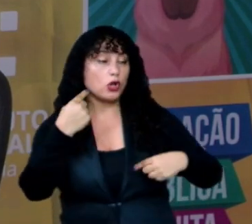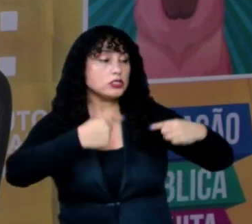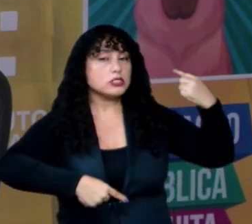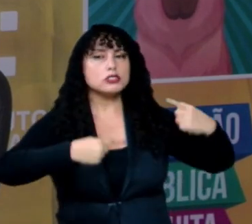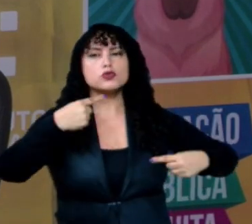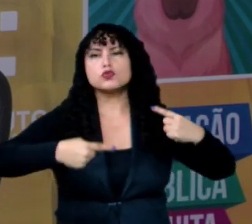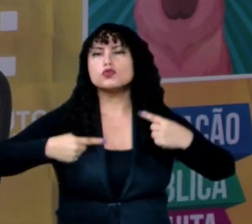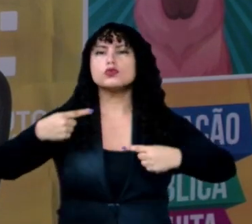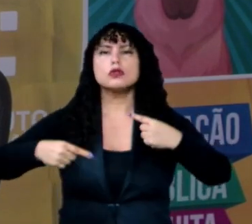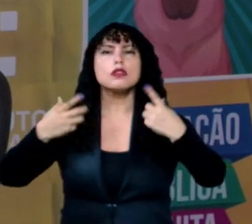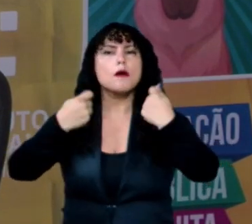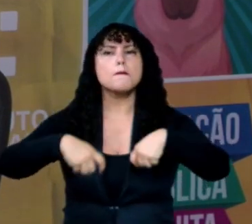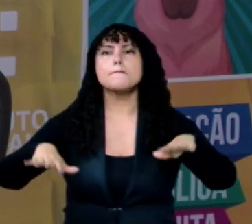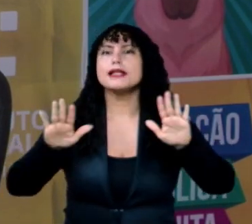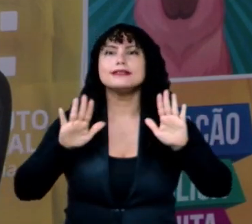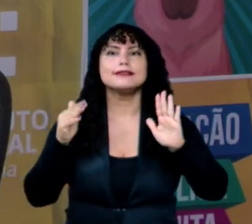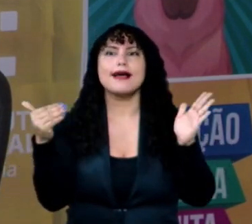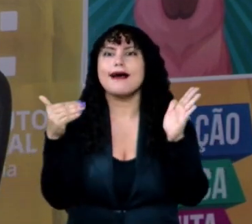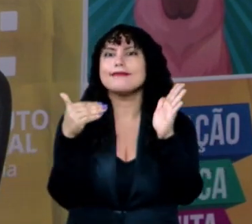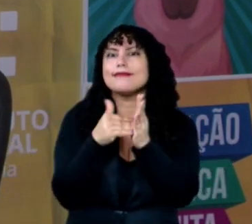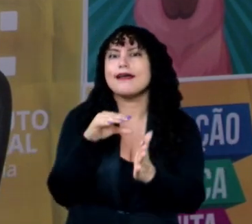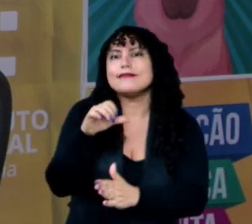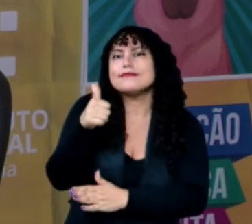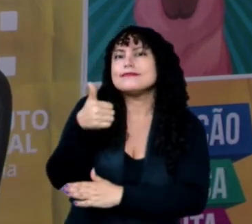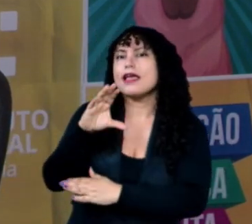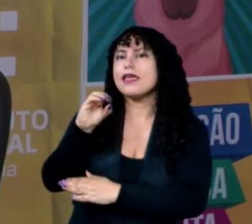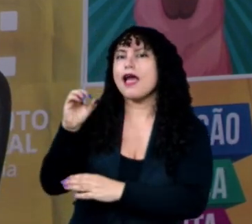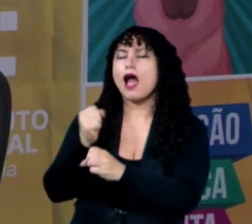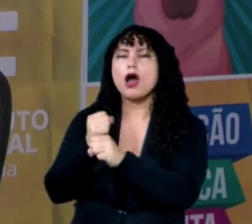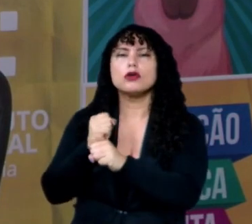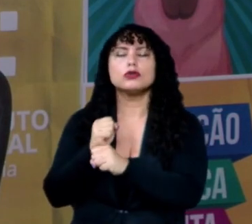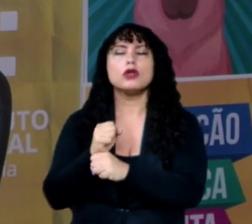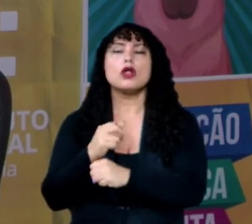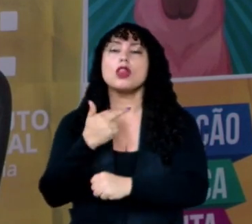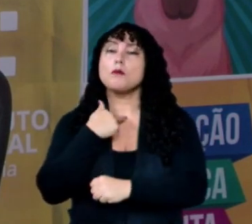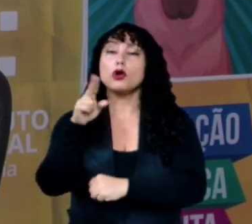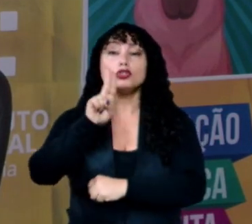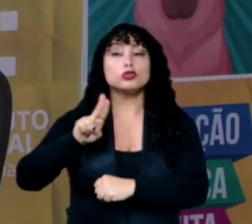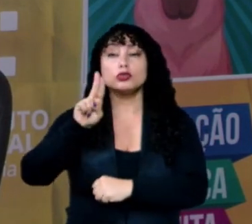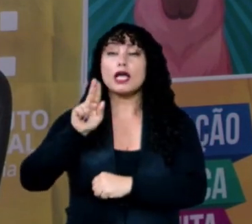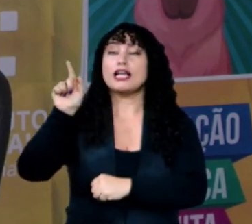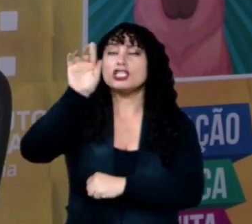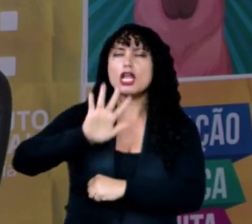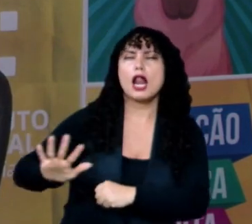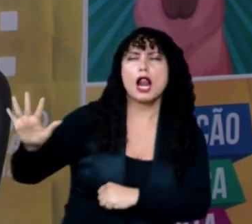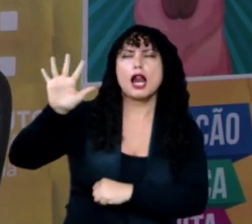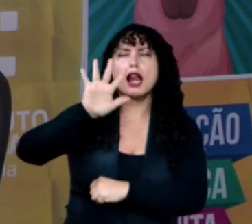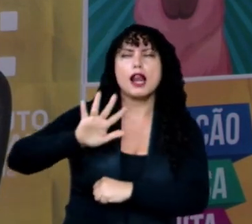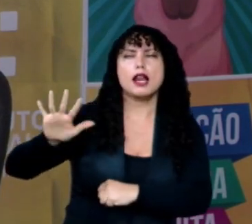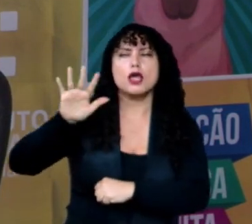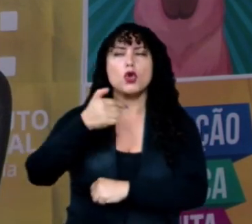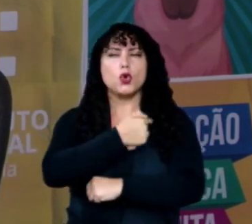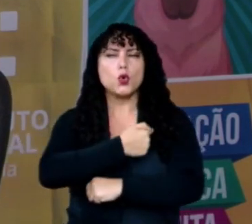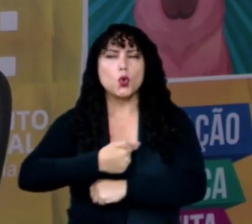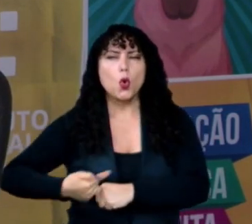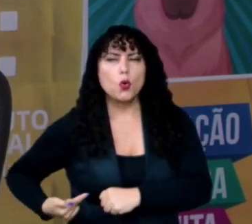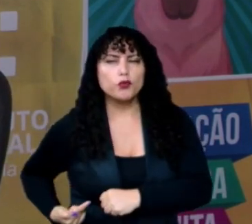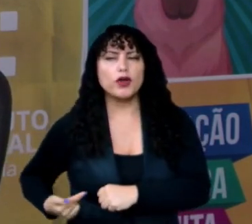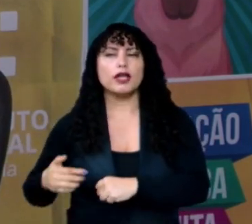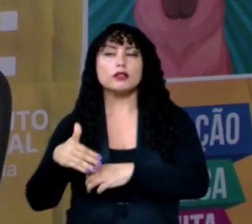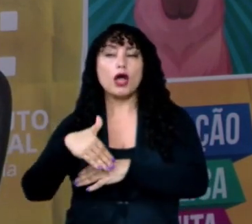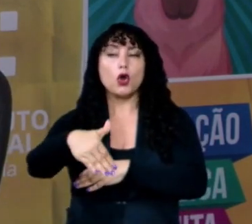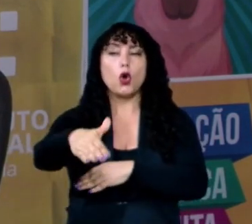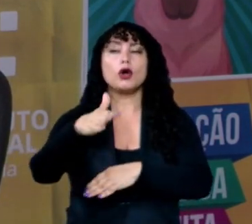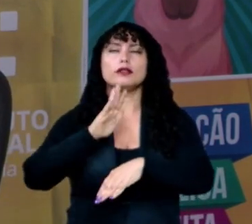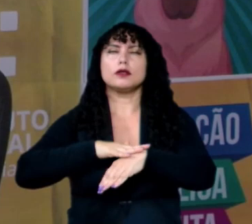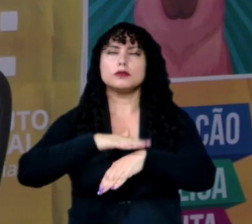é que não precisa ser até 100 anos, né? Não deve ser usado de forma generalizada, e o governo vem, neste momento, a